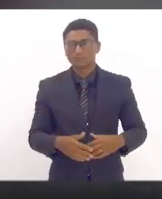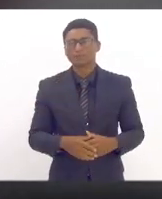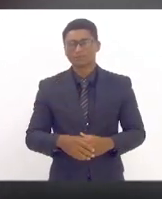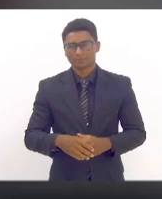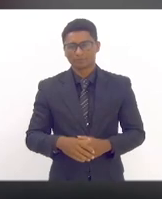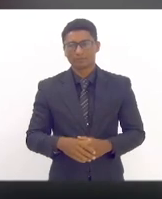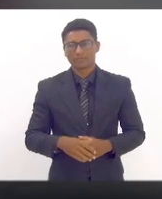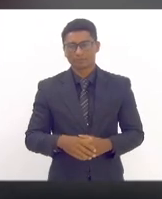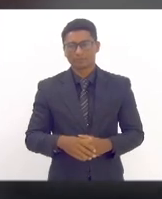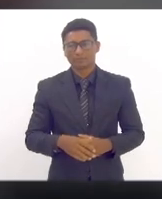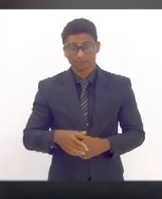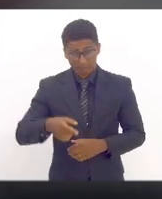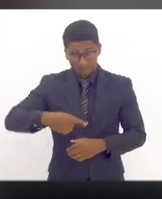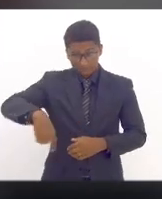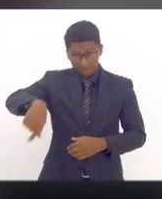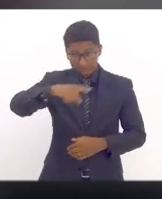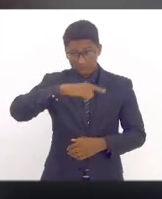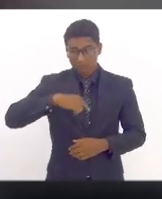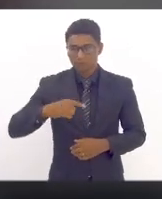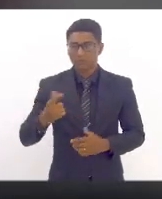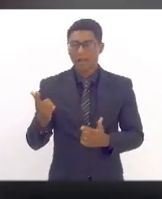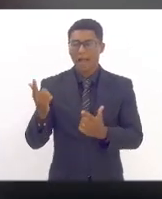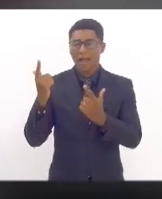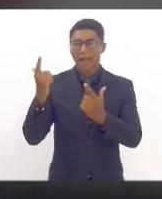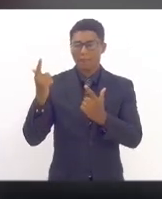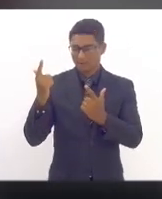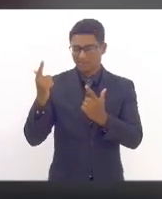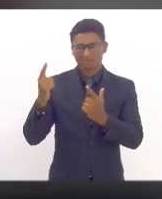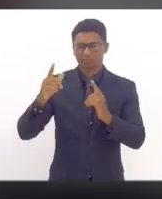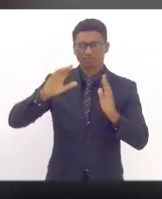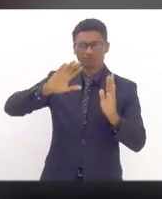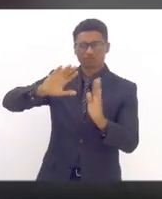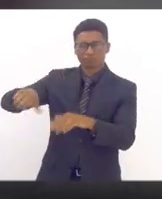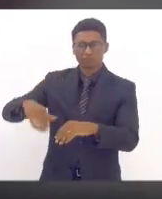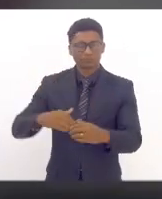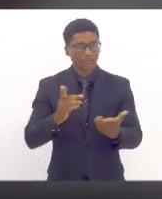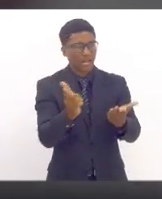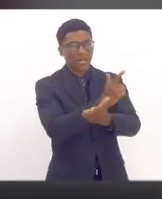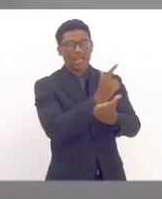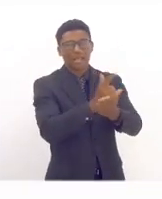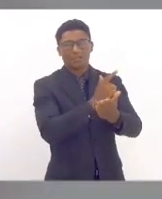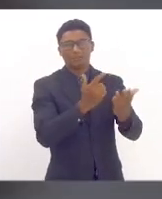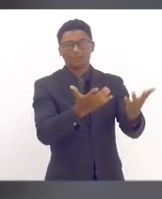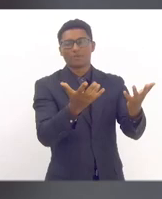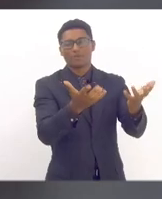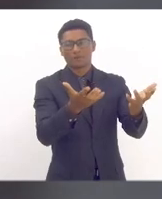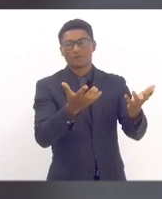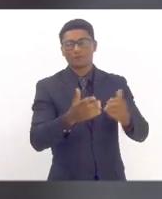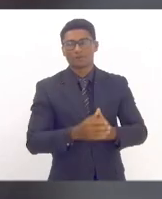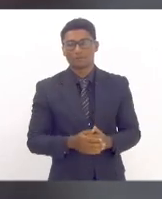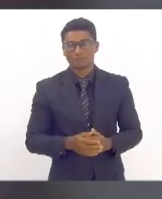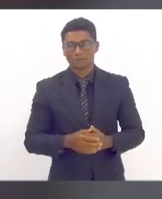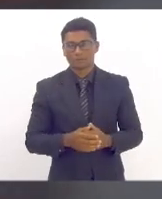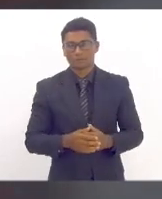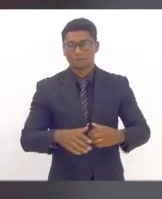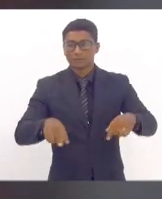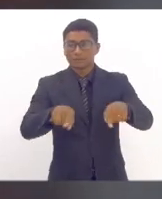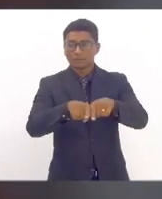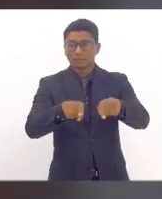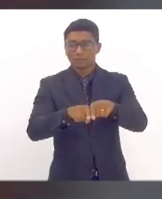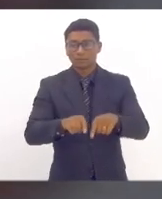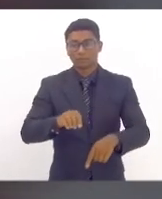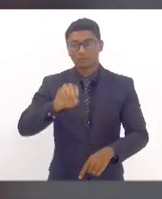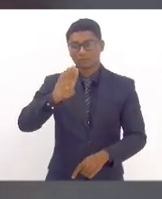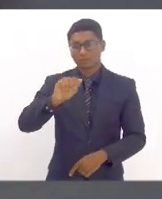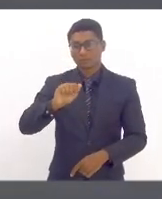a gente quer se livrar das armas e nos armarmos de livros Isso é o que a gente tem que fazer a batalha do tanque